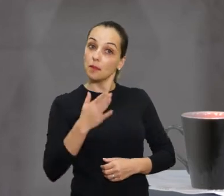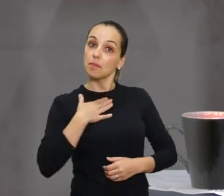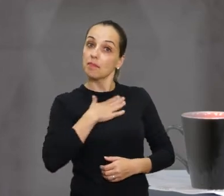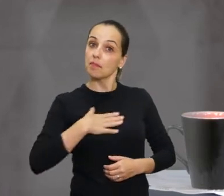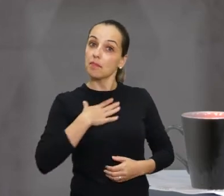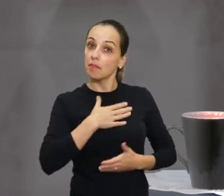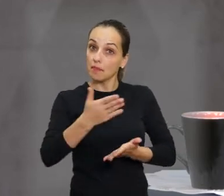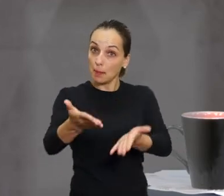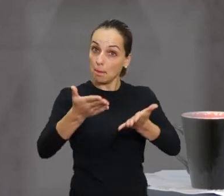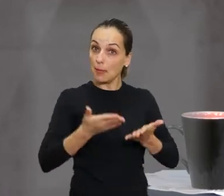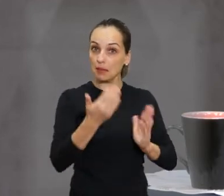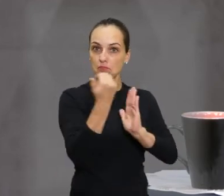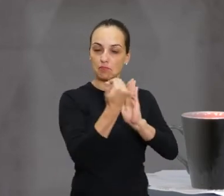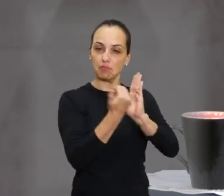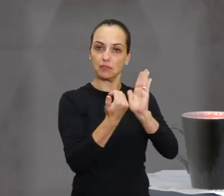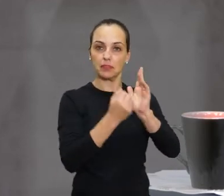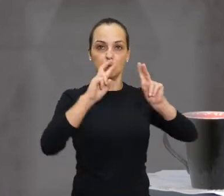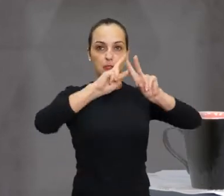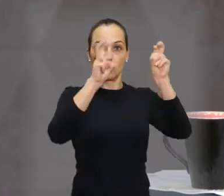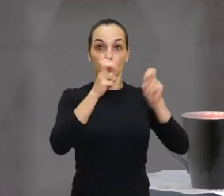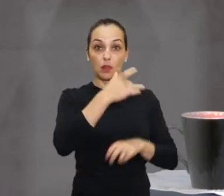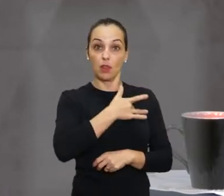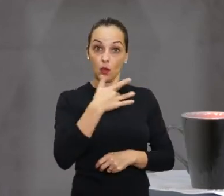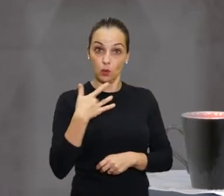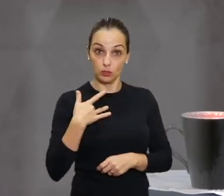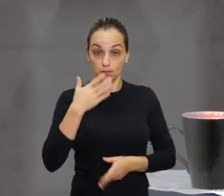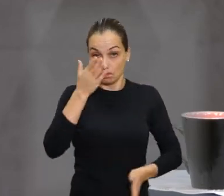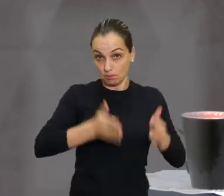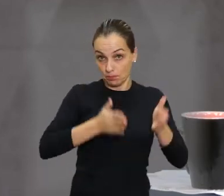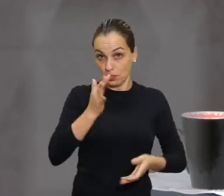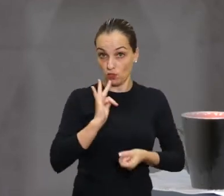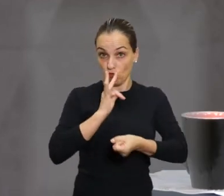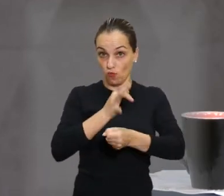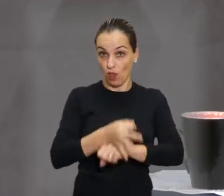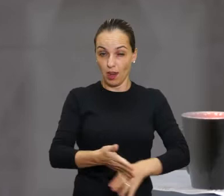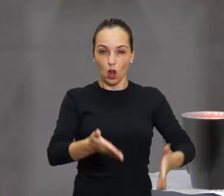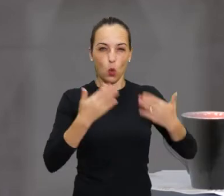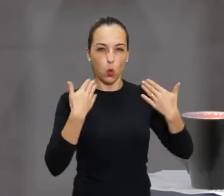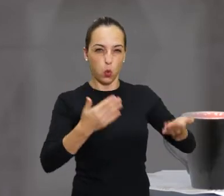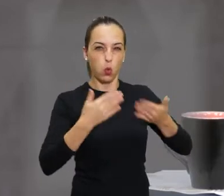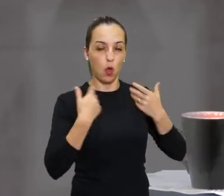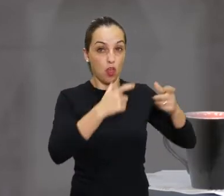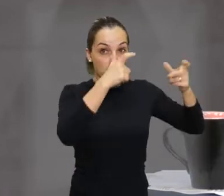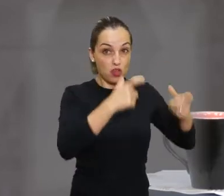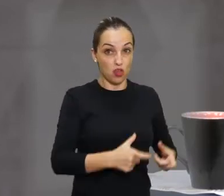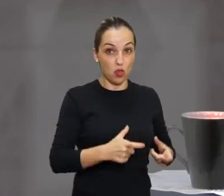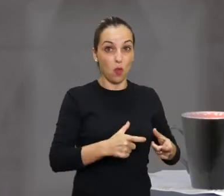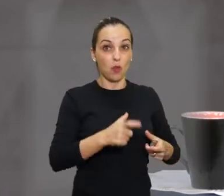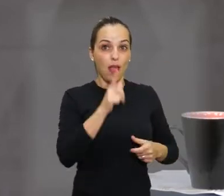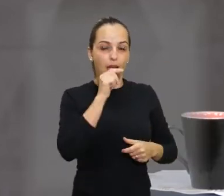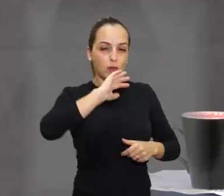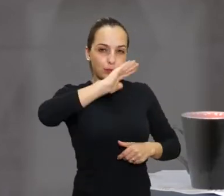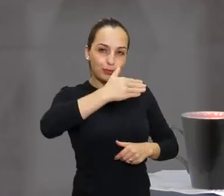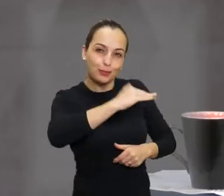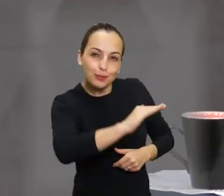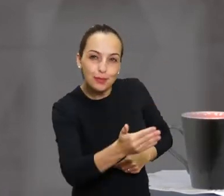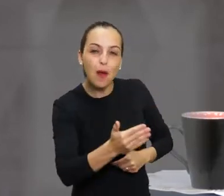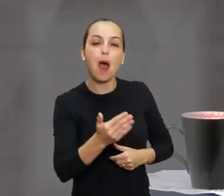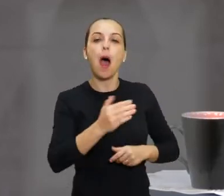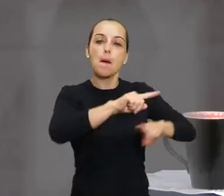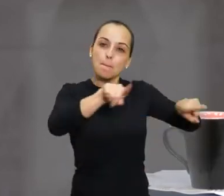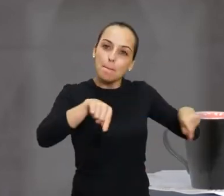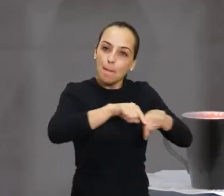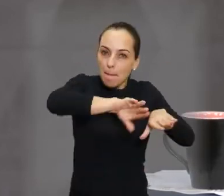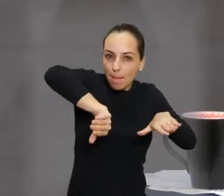Olá, seja bem-vindo a mais um Saúde em Pauta. Com a chegada das férias e do verão, muita gente aproveita para